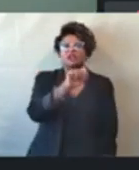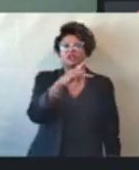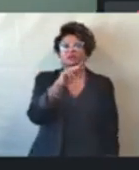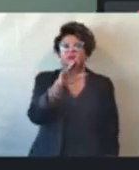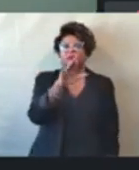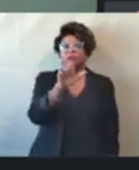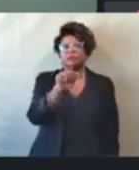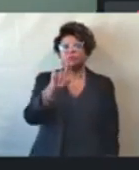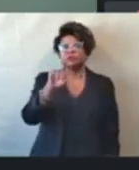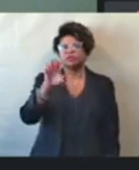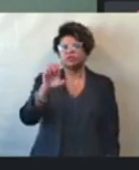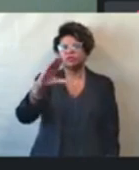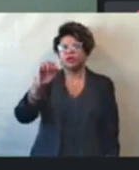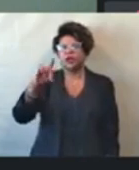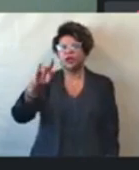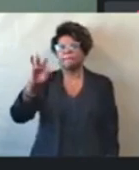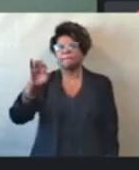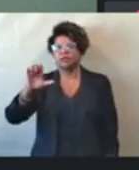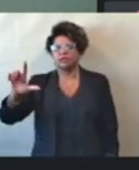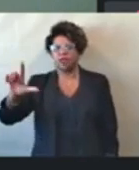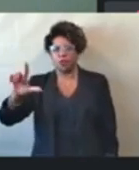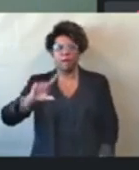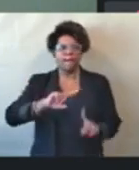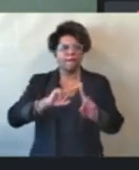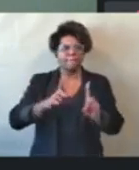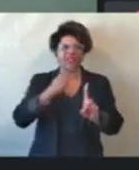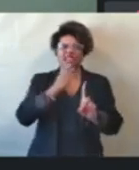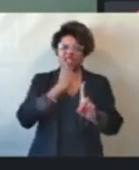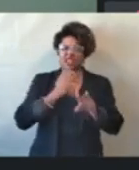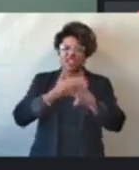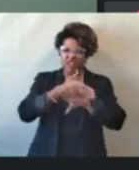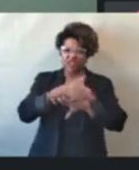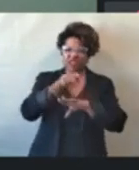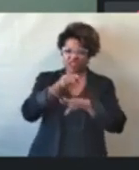capital, mas na receita ele entra como outras receitas de capital também?